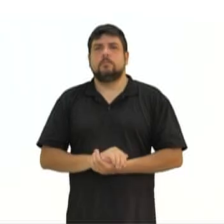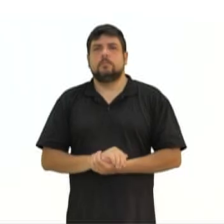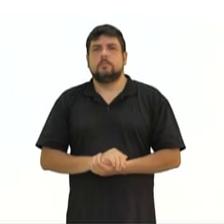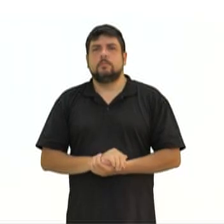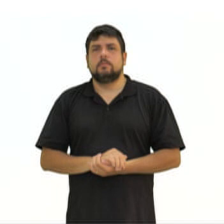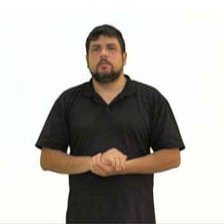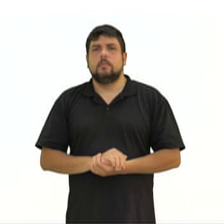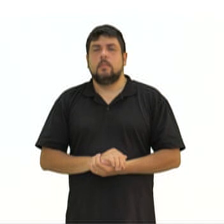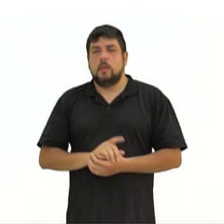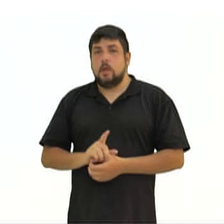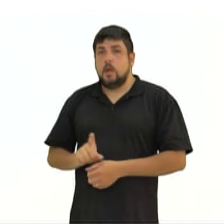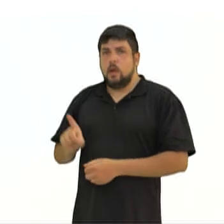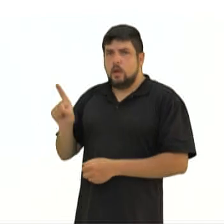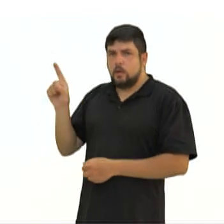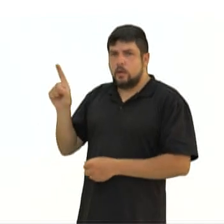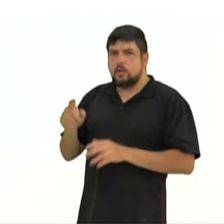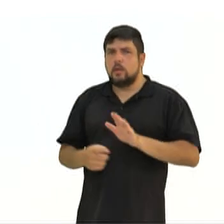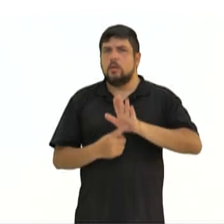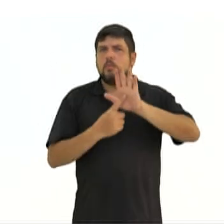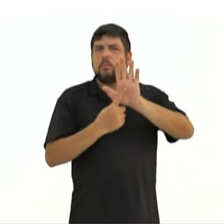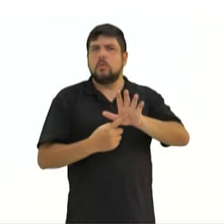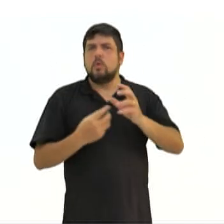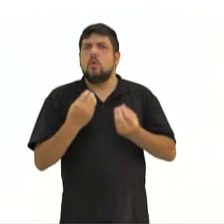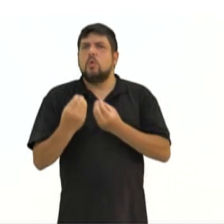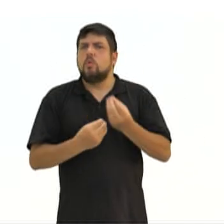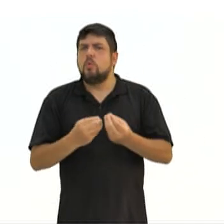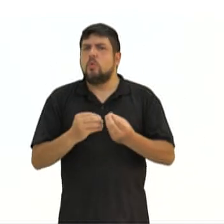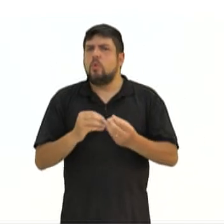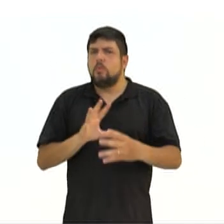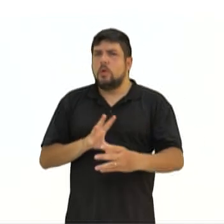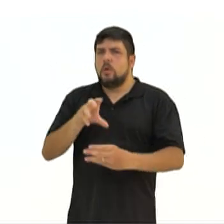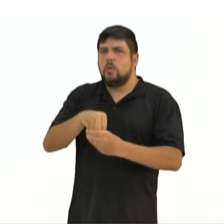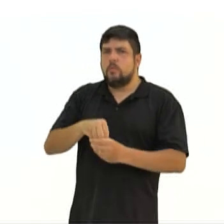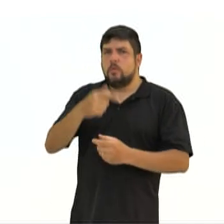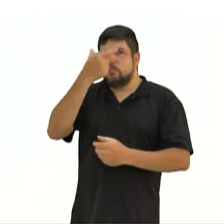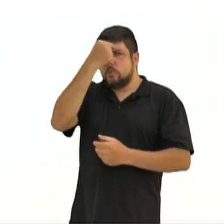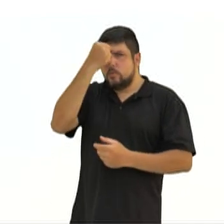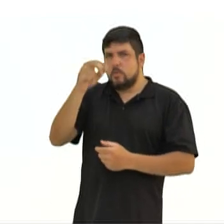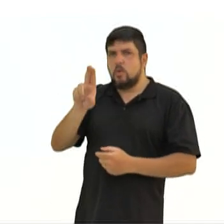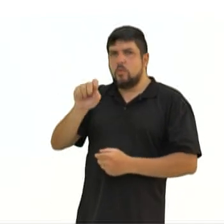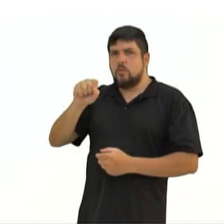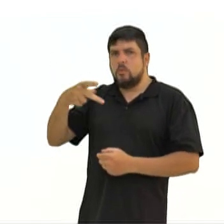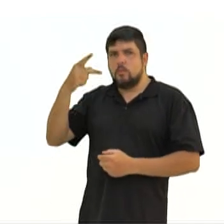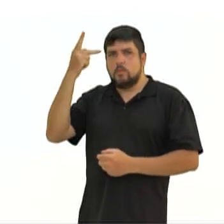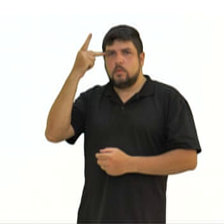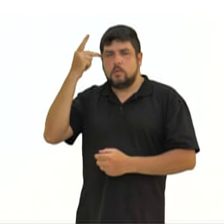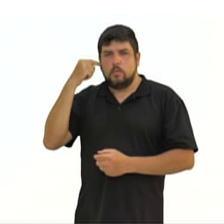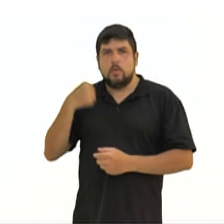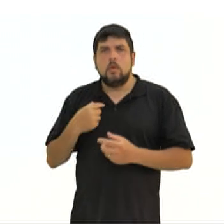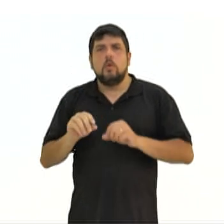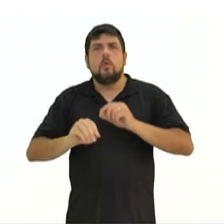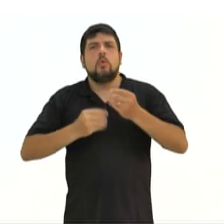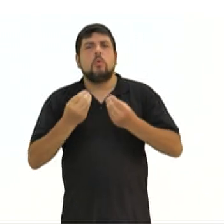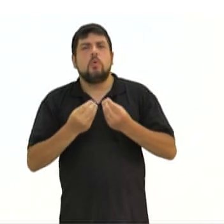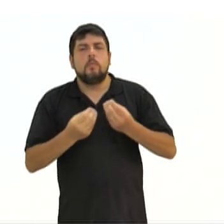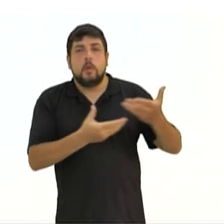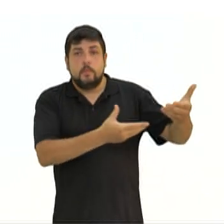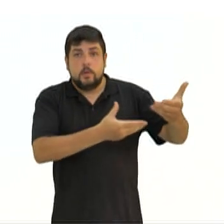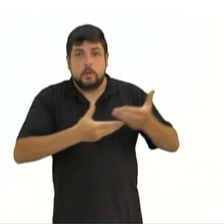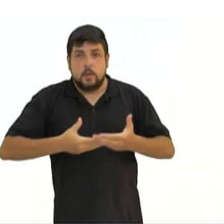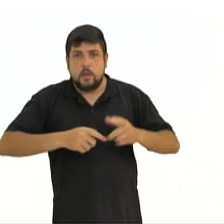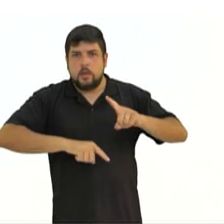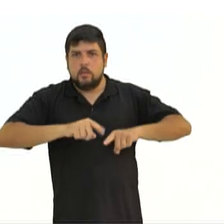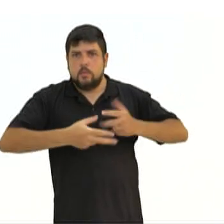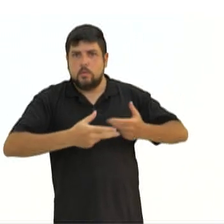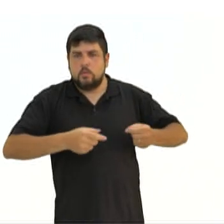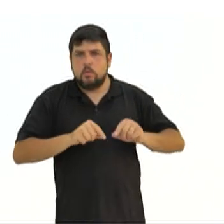fluxograma que mostra como o pessoal da USP trabalha o processo da reciclagem do lixo eletrônico. Então, eles recebem o material, fazem uma triagem